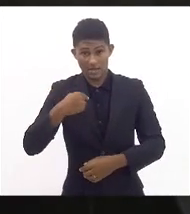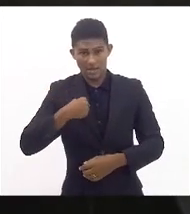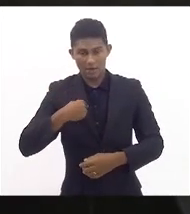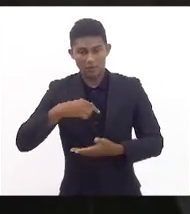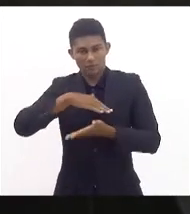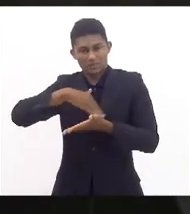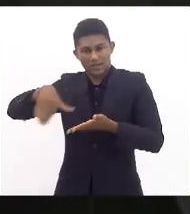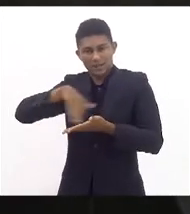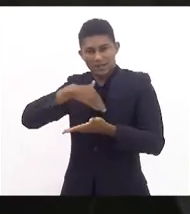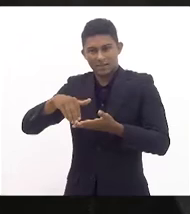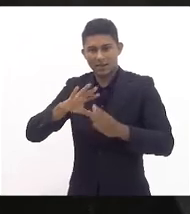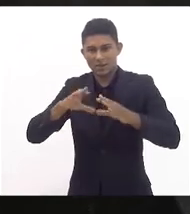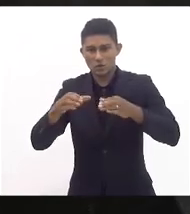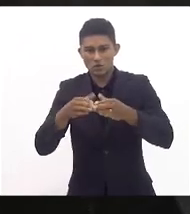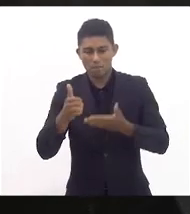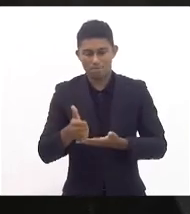gabinete